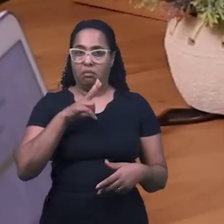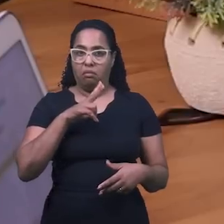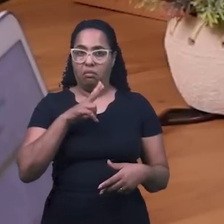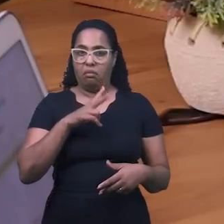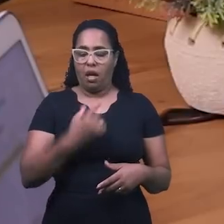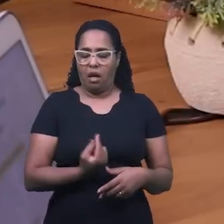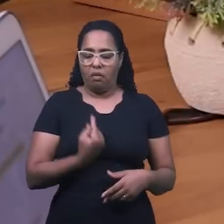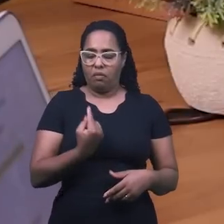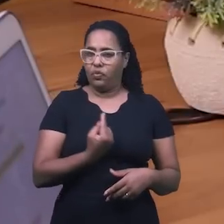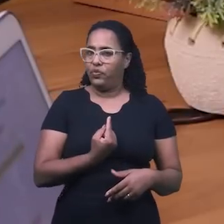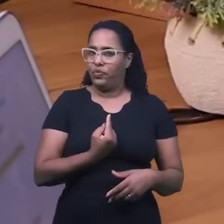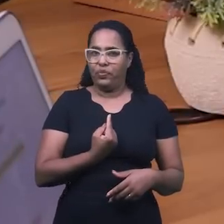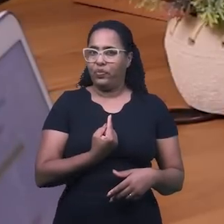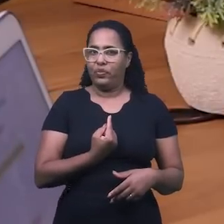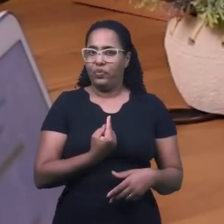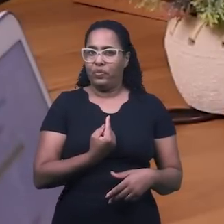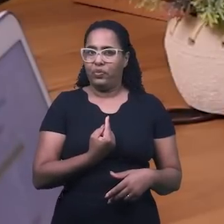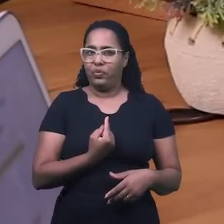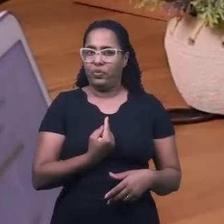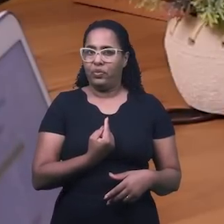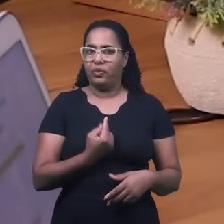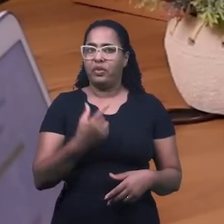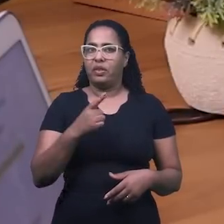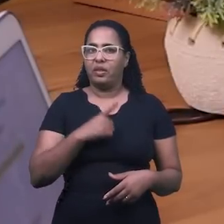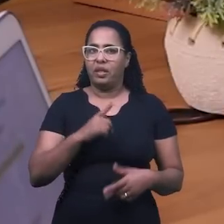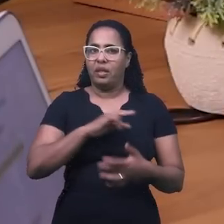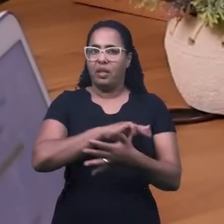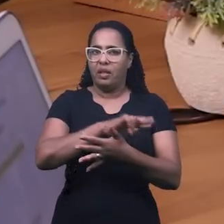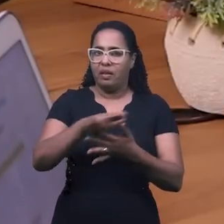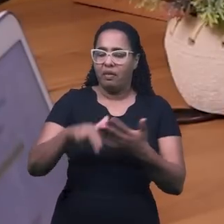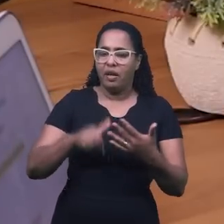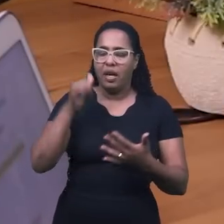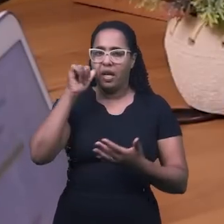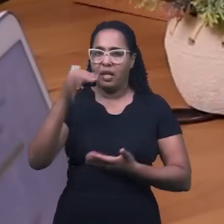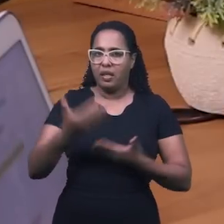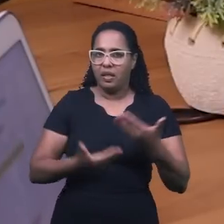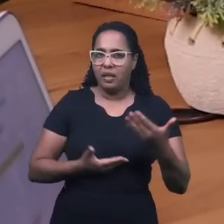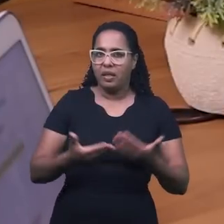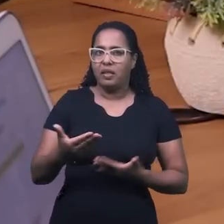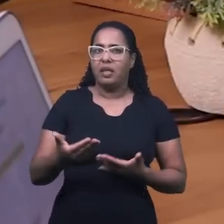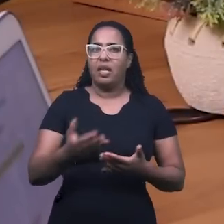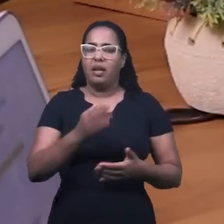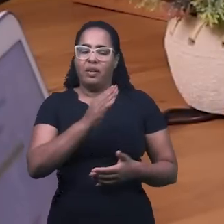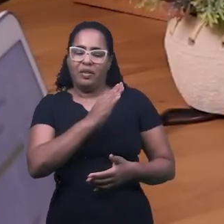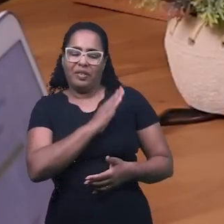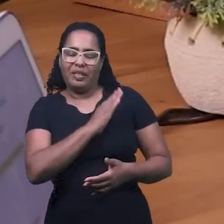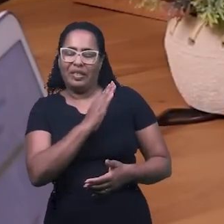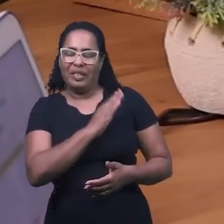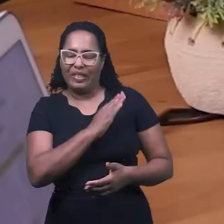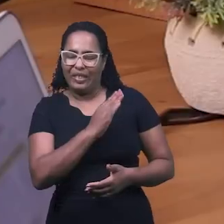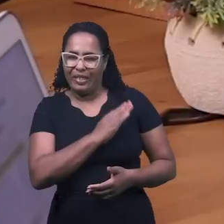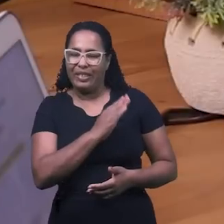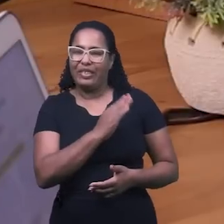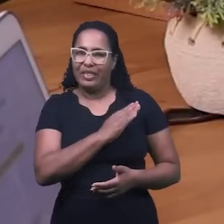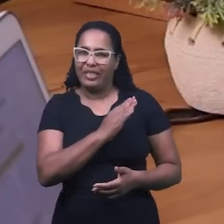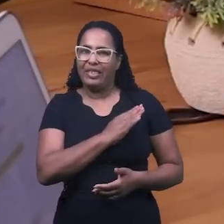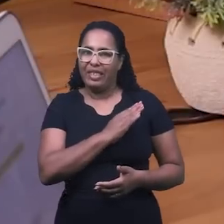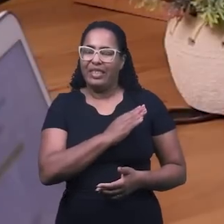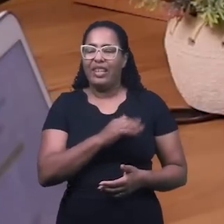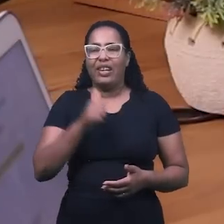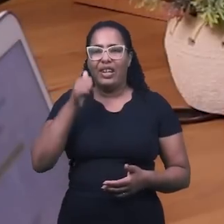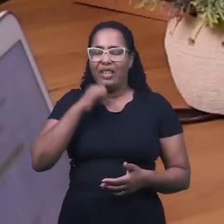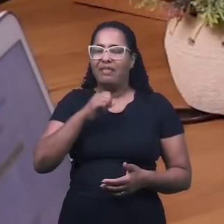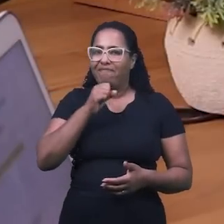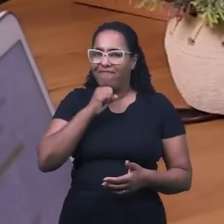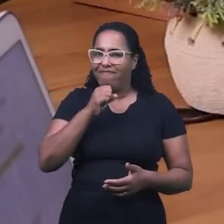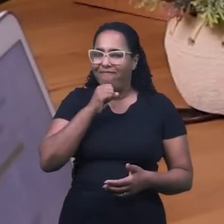eu, particularmente, eu não fico sozinha. Eu tenho várias irmãs no meu coração,